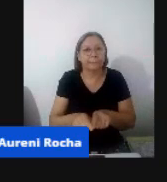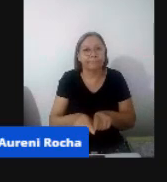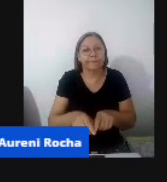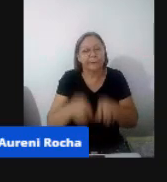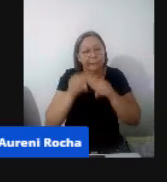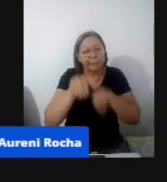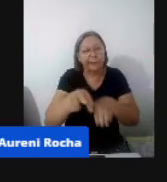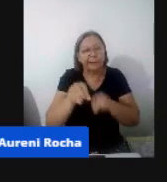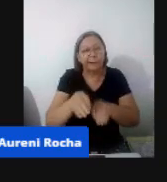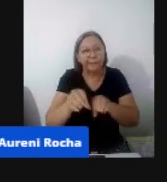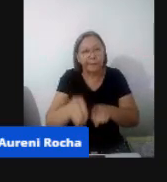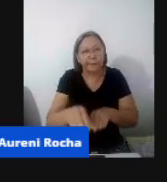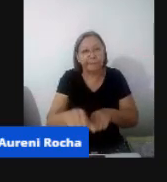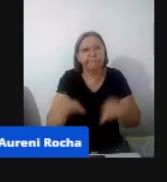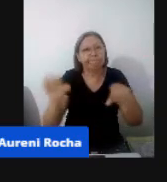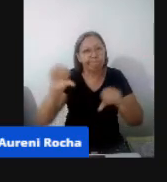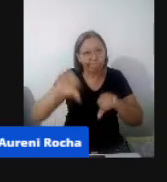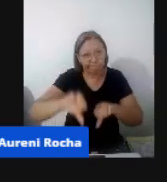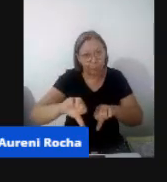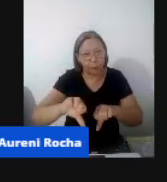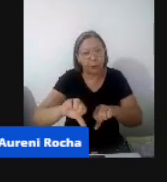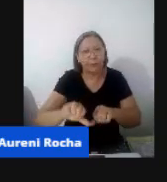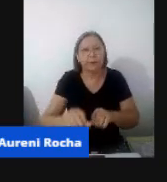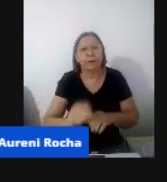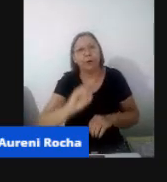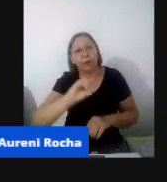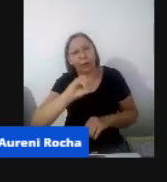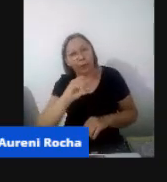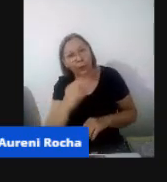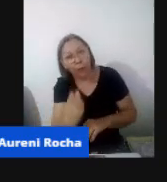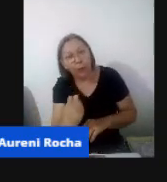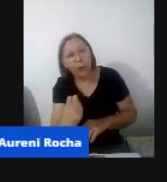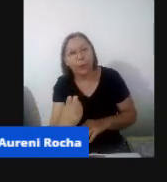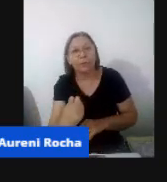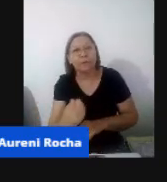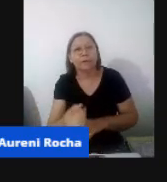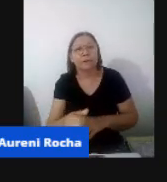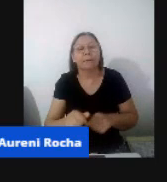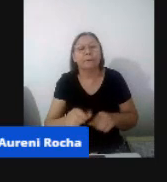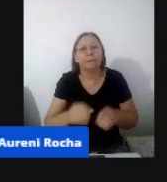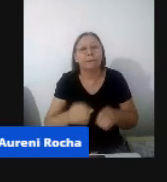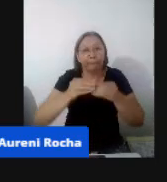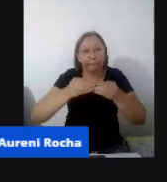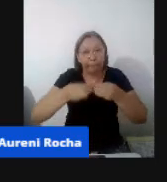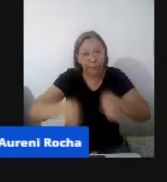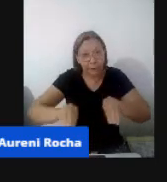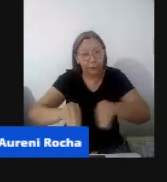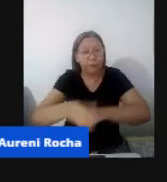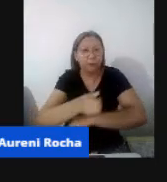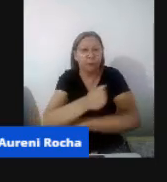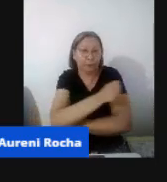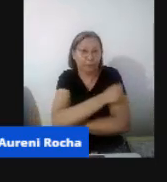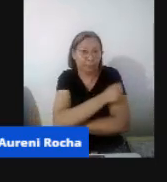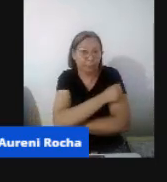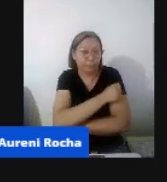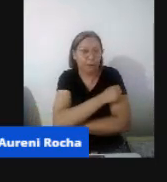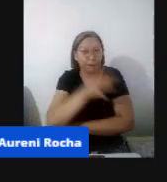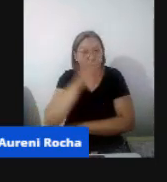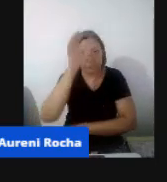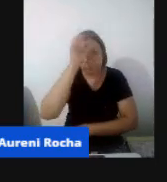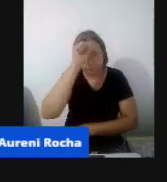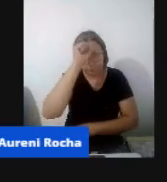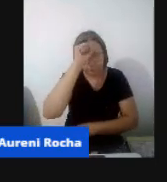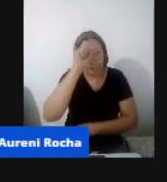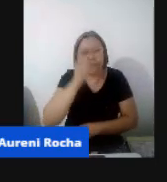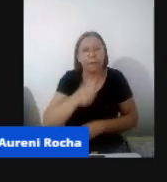unidade escolar, a partir de você, e também de toda uma rede de ensino. Então, nós temos que nos